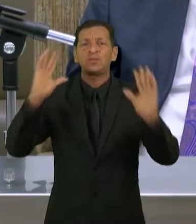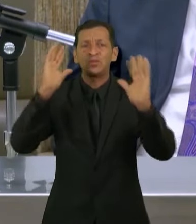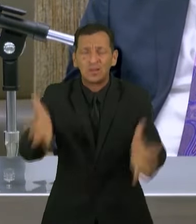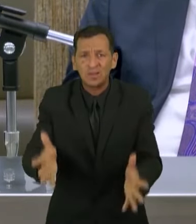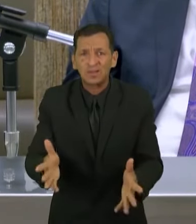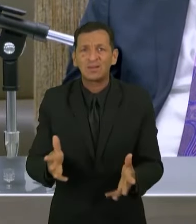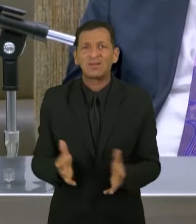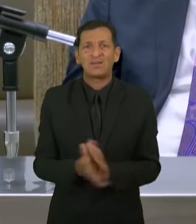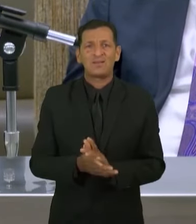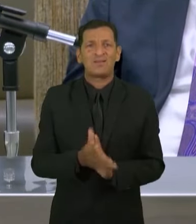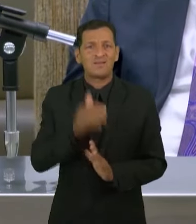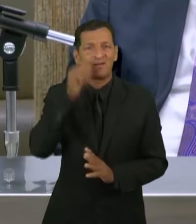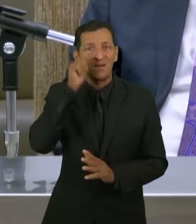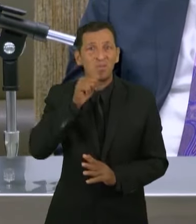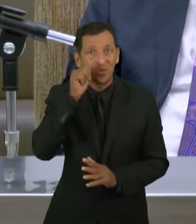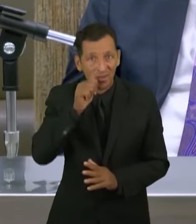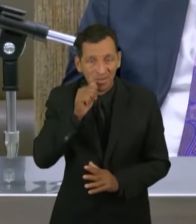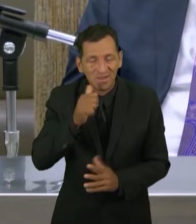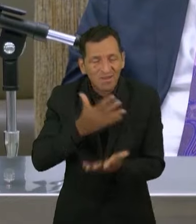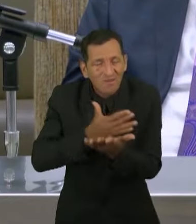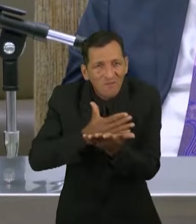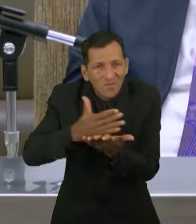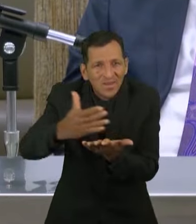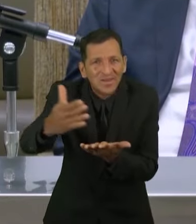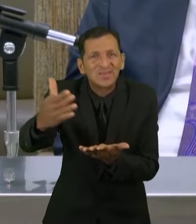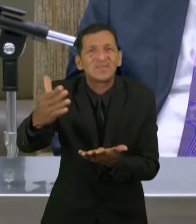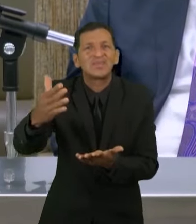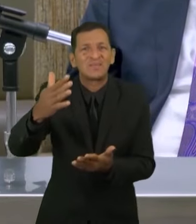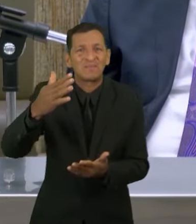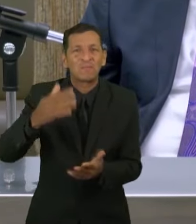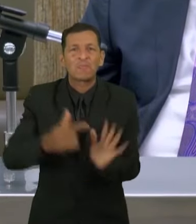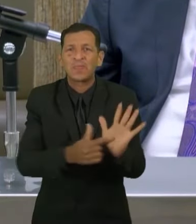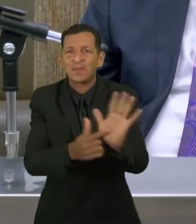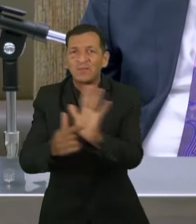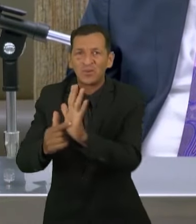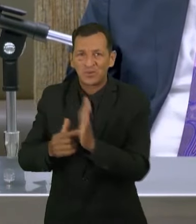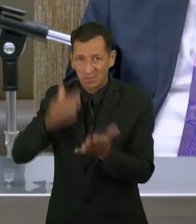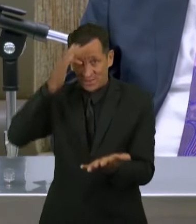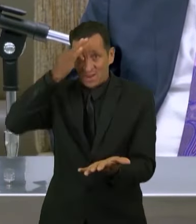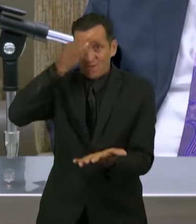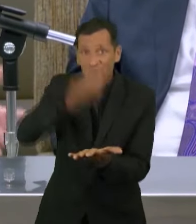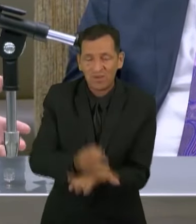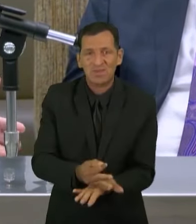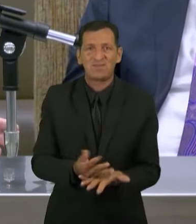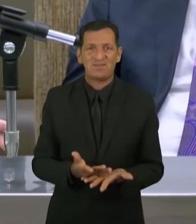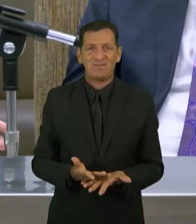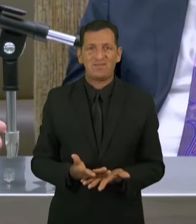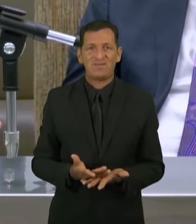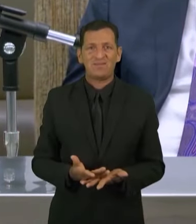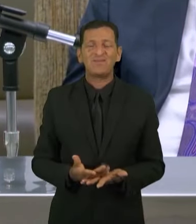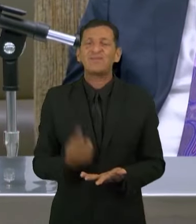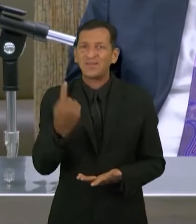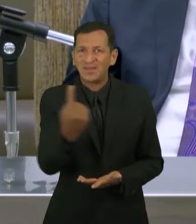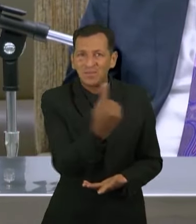Ela passa agora a ser um canal de fé para outras pessoas.